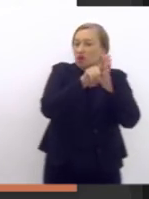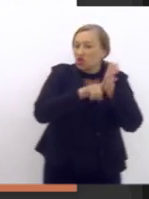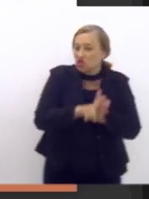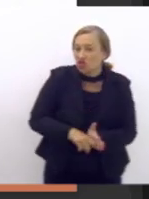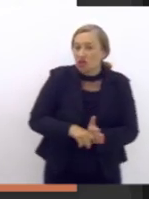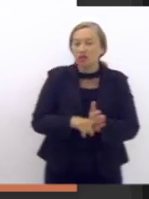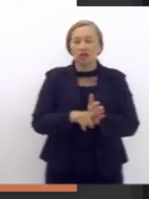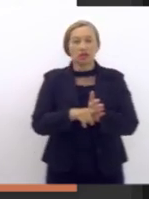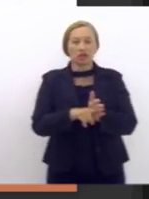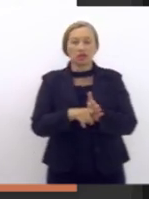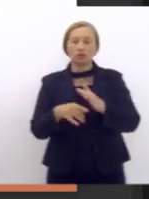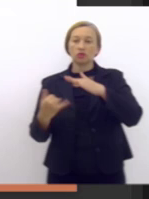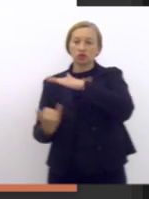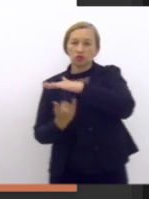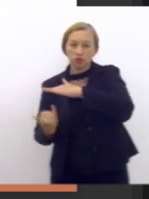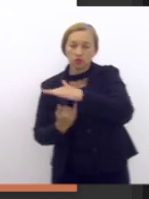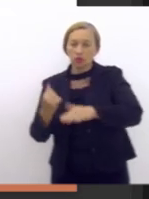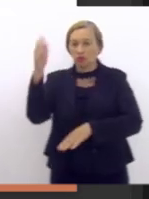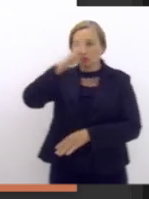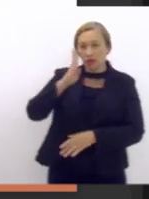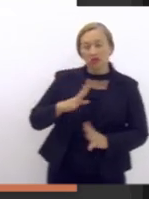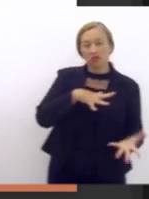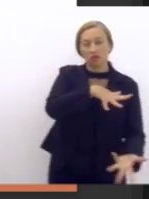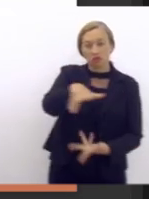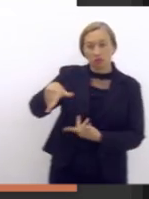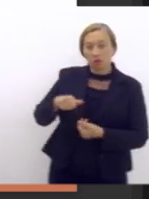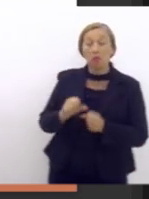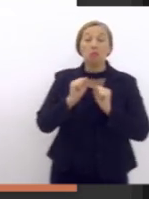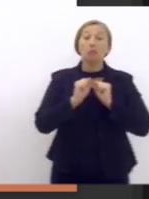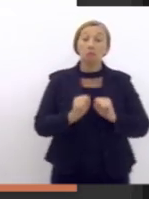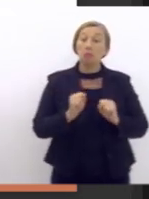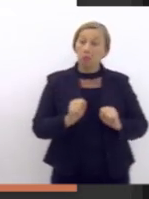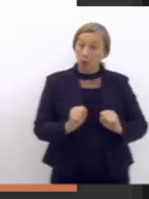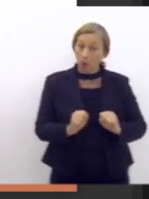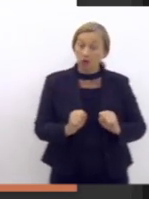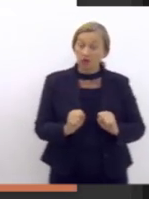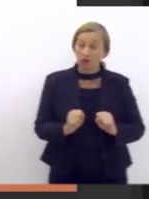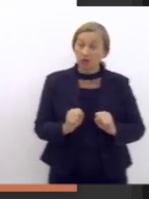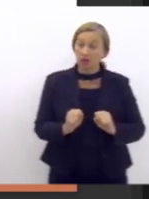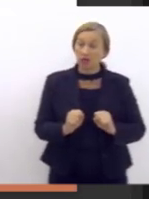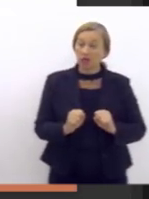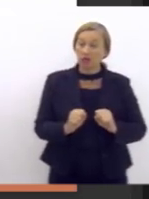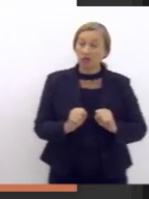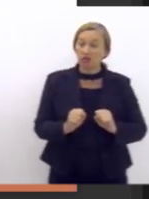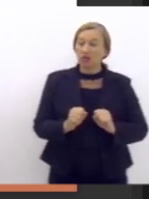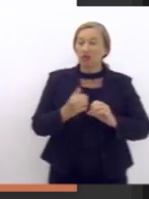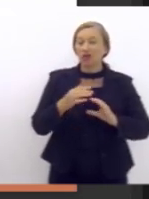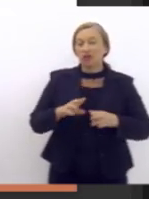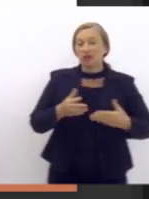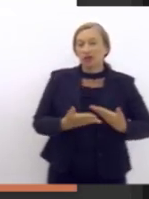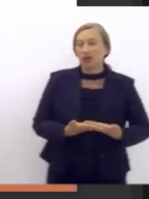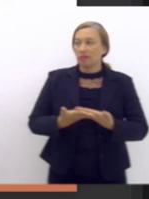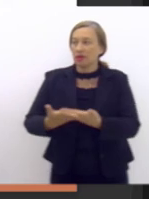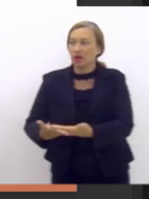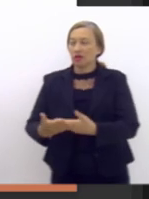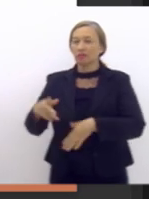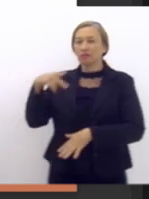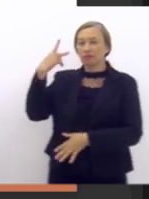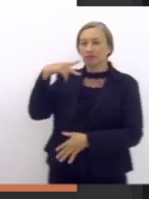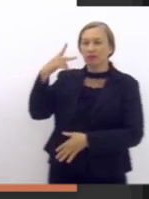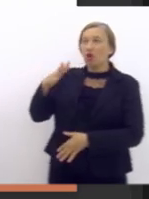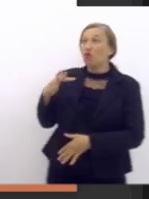instituições de pesquisa no Brasil e no mundo, e que podem ser levadas para o parlamento para, no futuro,